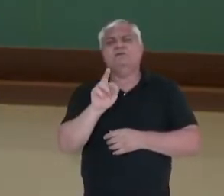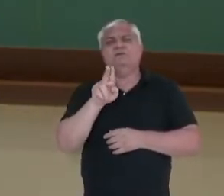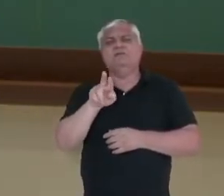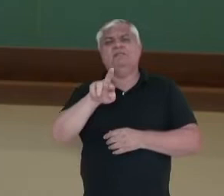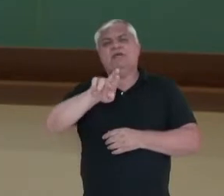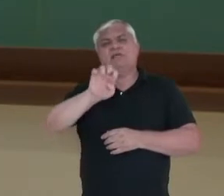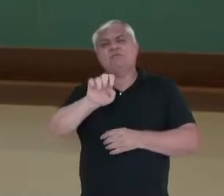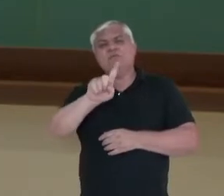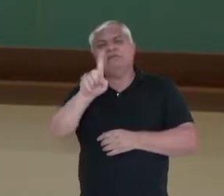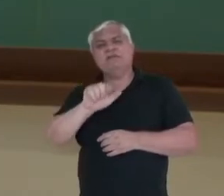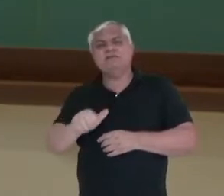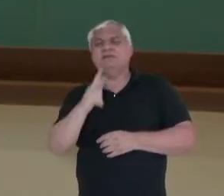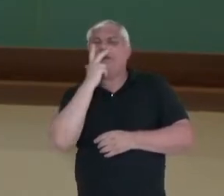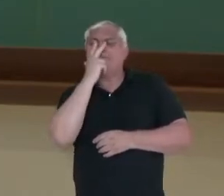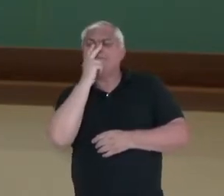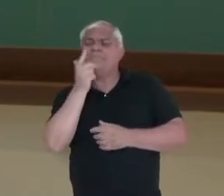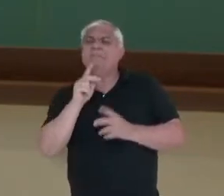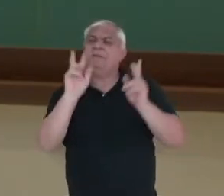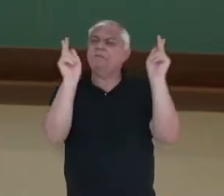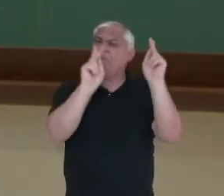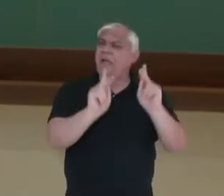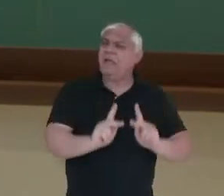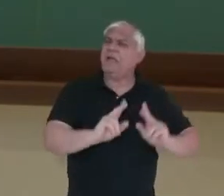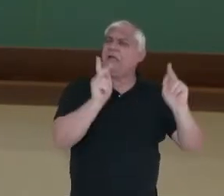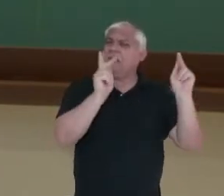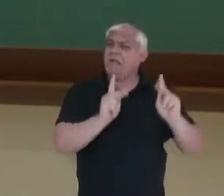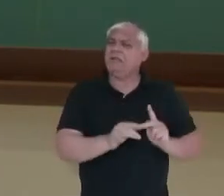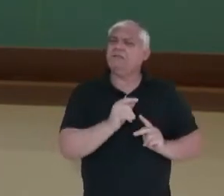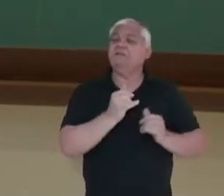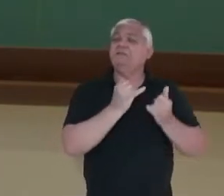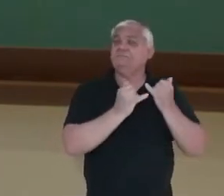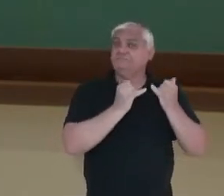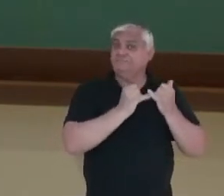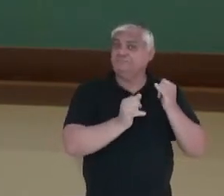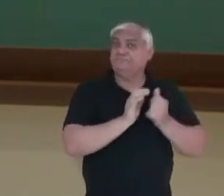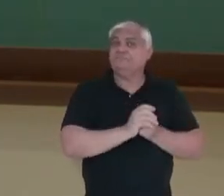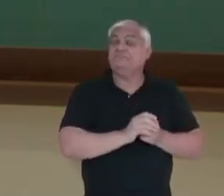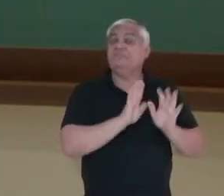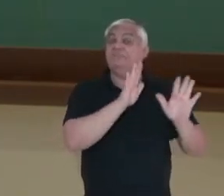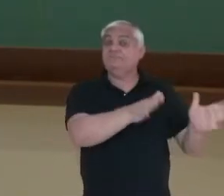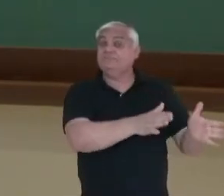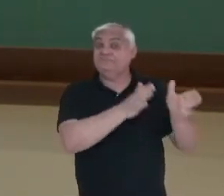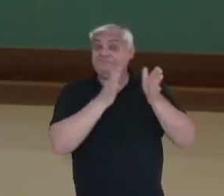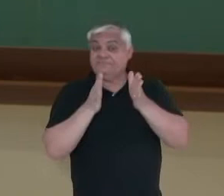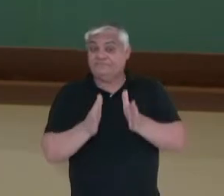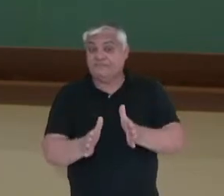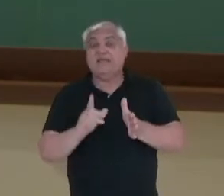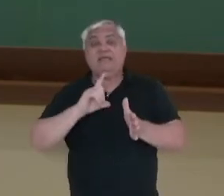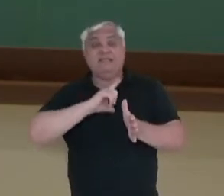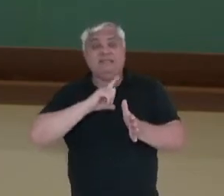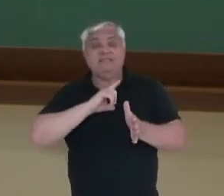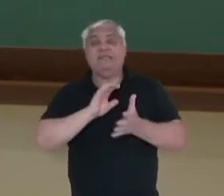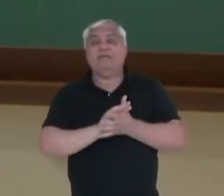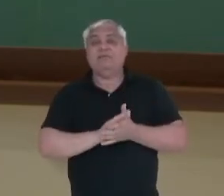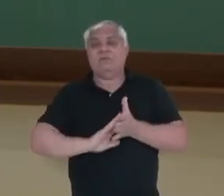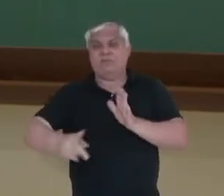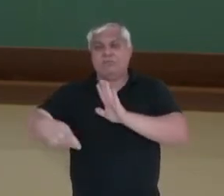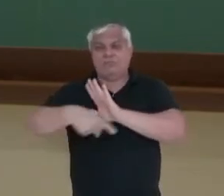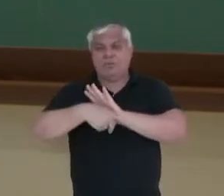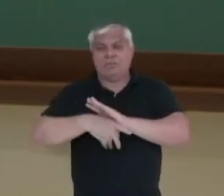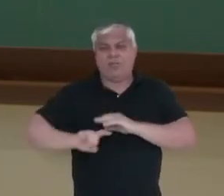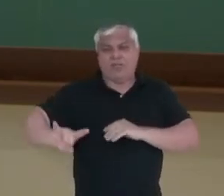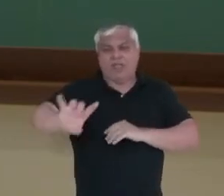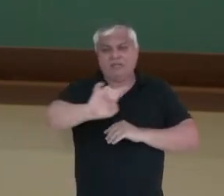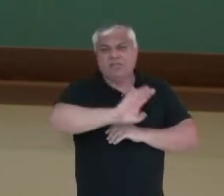de relativa paz. No entanto, a partir do momento em que existe a propriedade